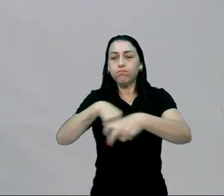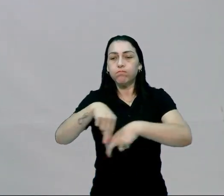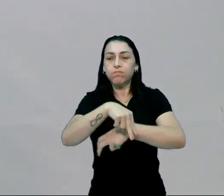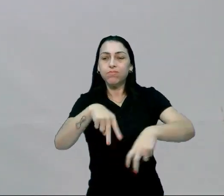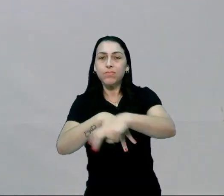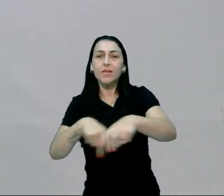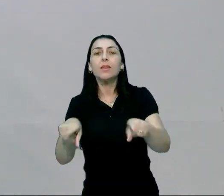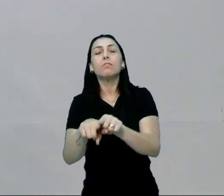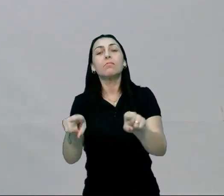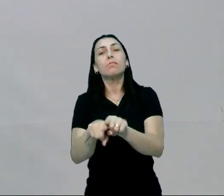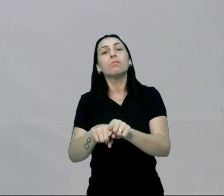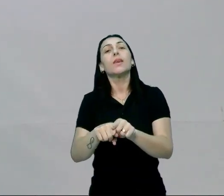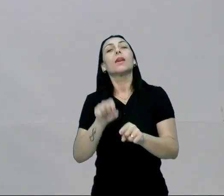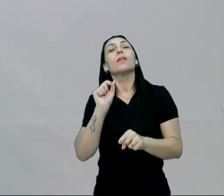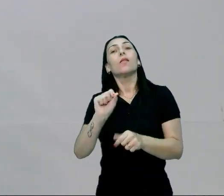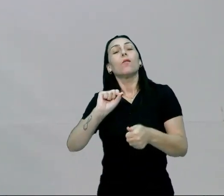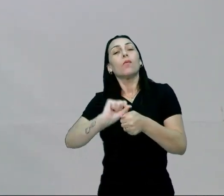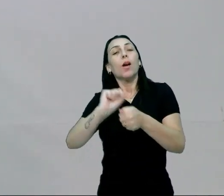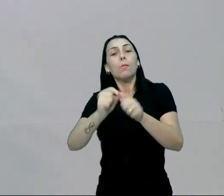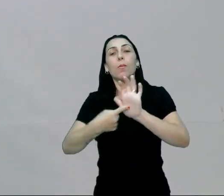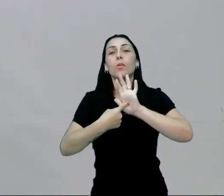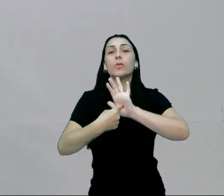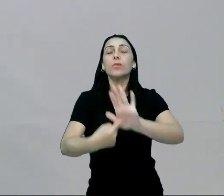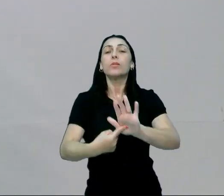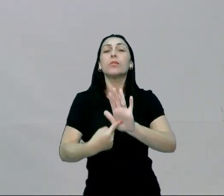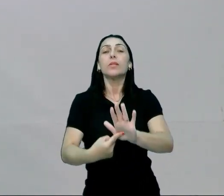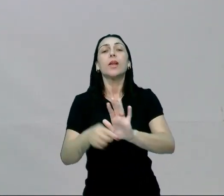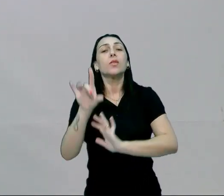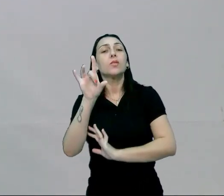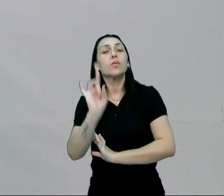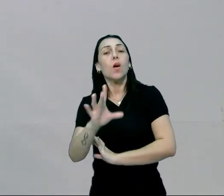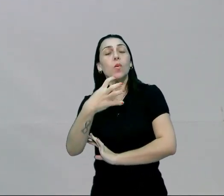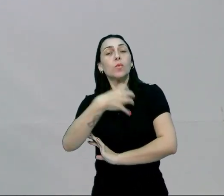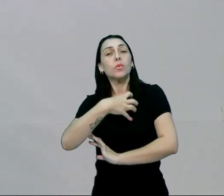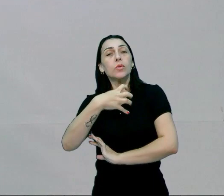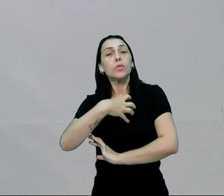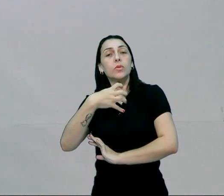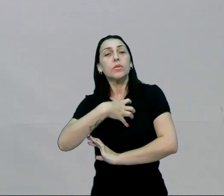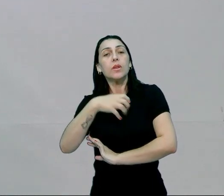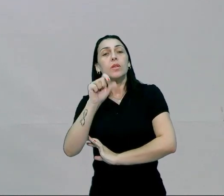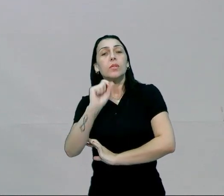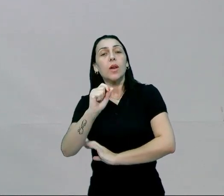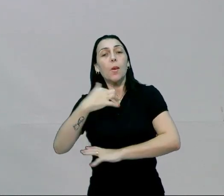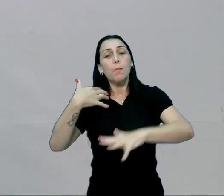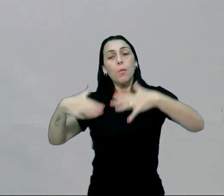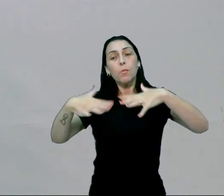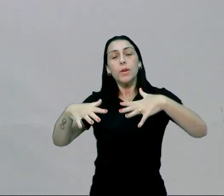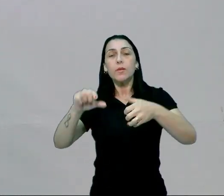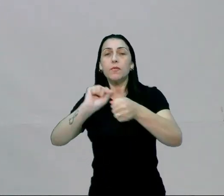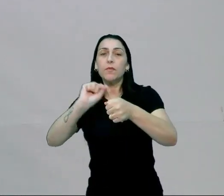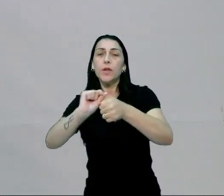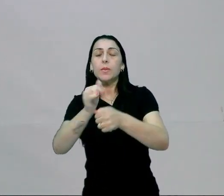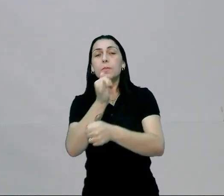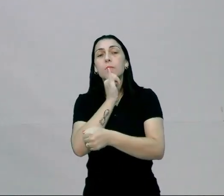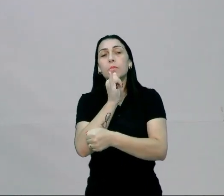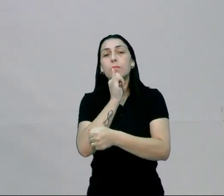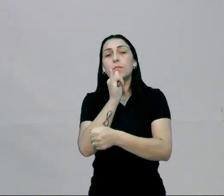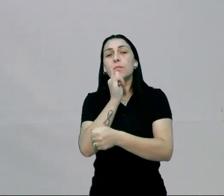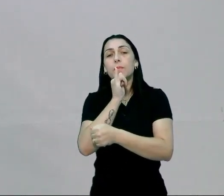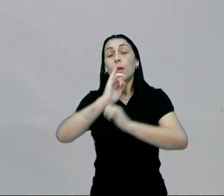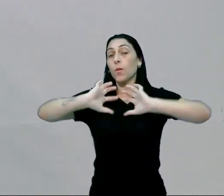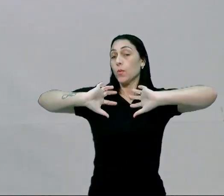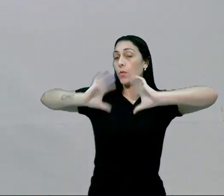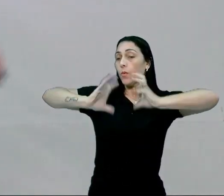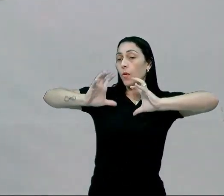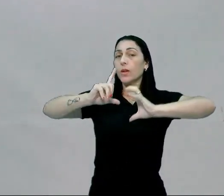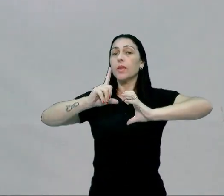condução. Fundamentos, quando a gente vai abordando esse aspecto, é só a forma com que determinado movimento é executado. Por exemplo, no